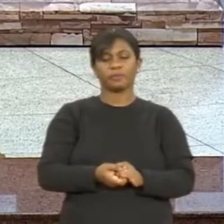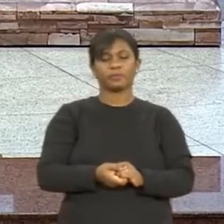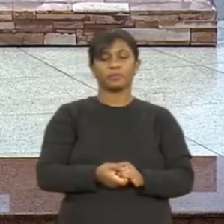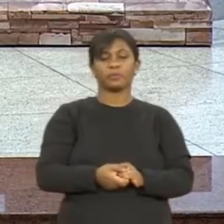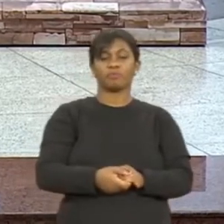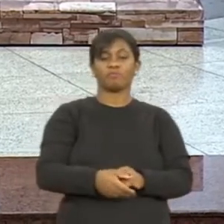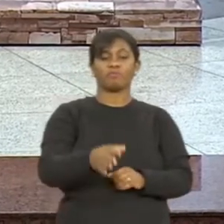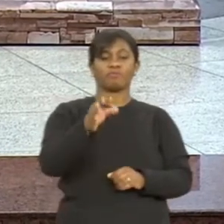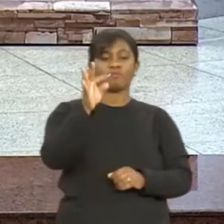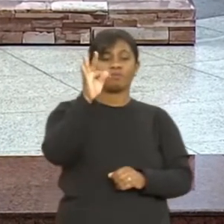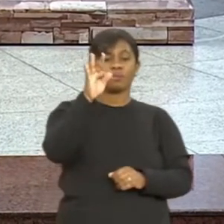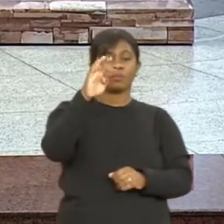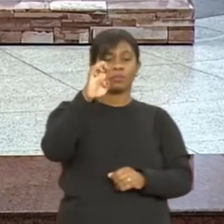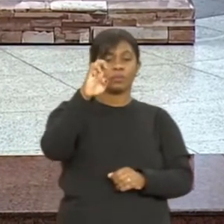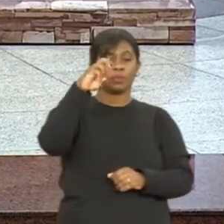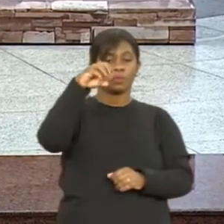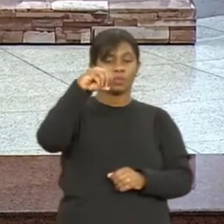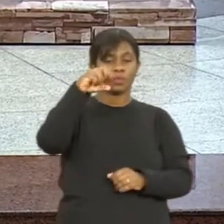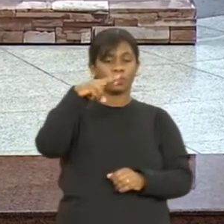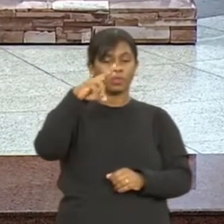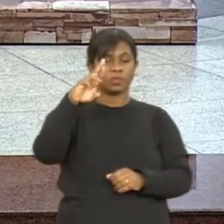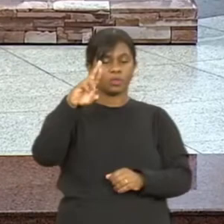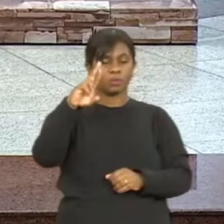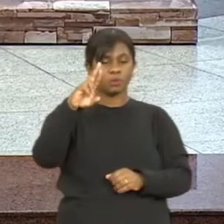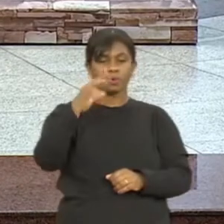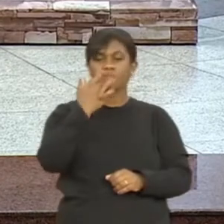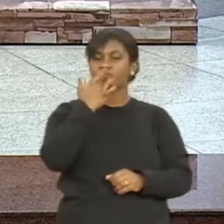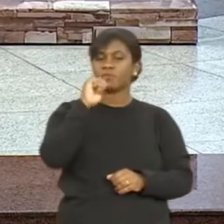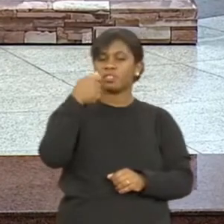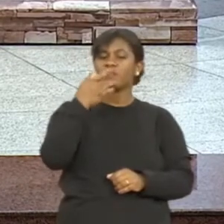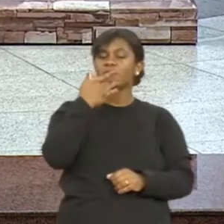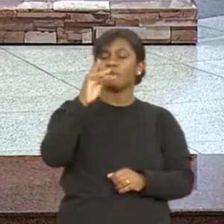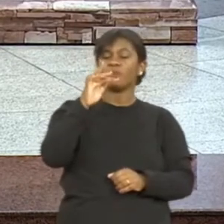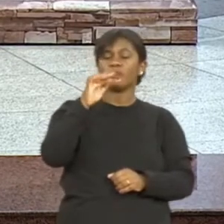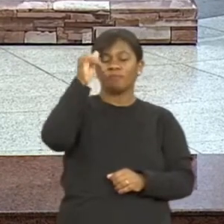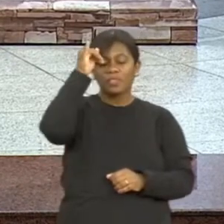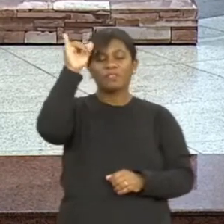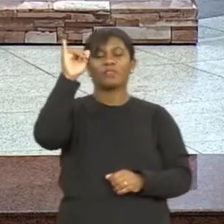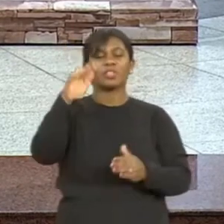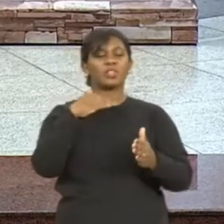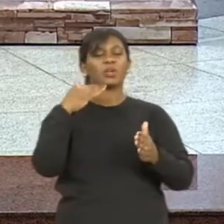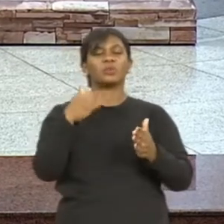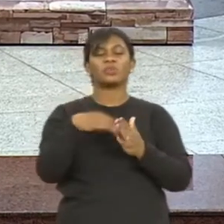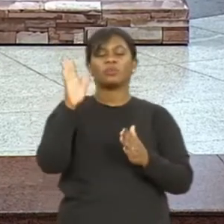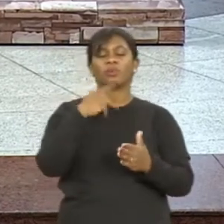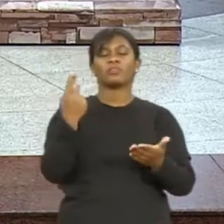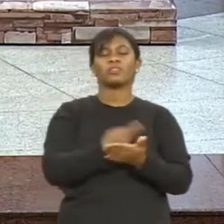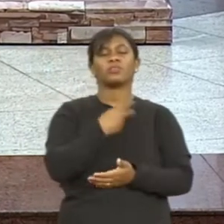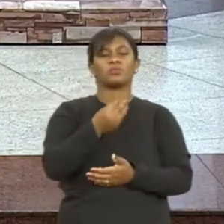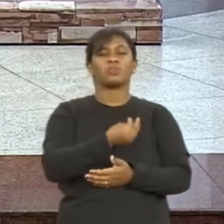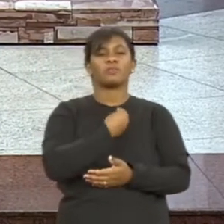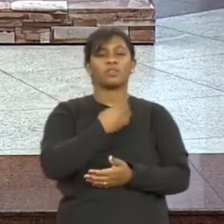evita tudo de mal acontecer na sua vida. O temor faz você fechar a porta para o